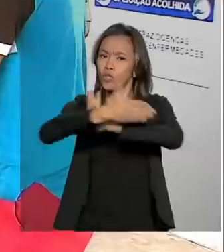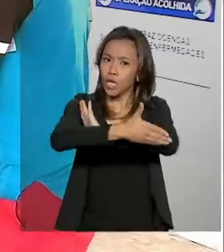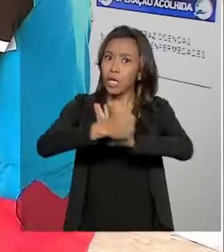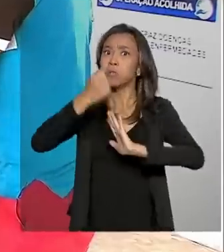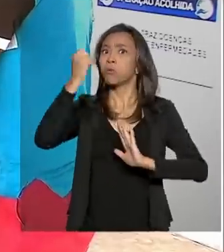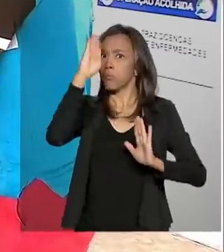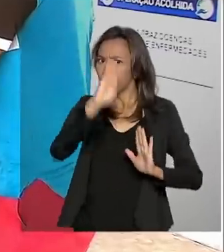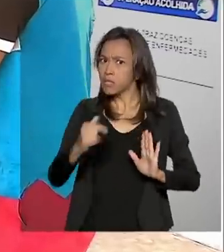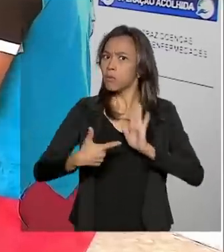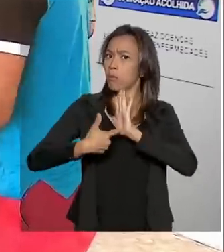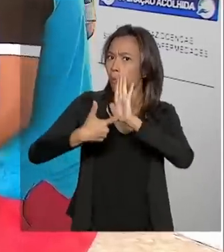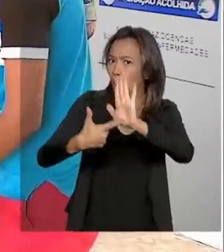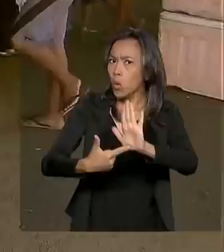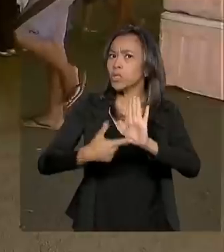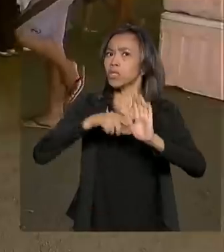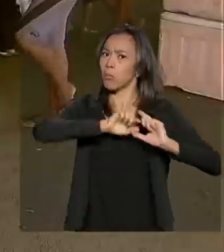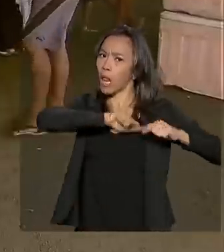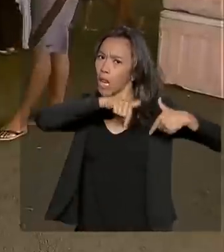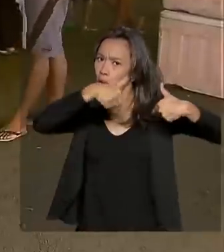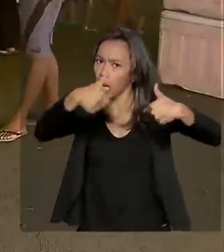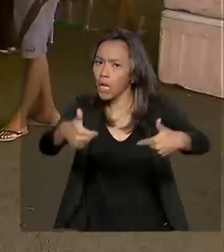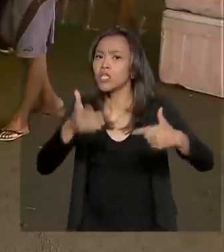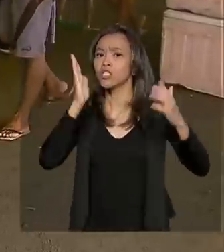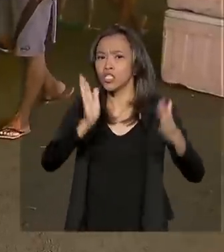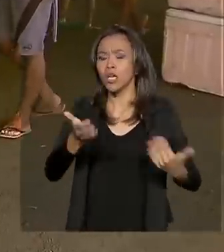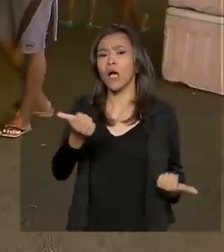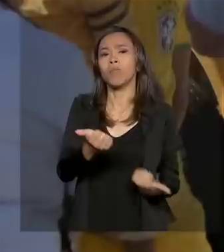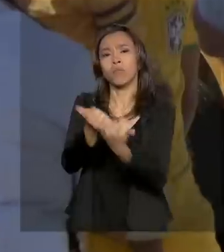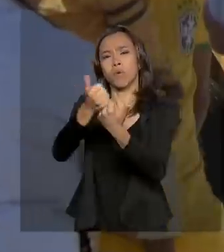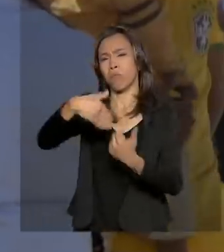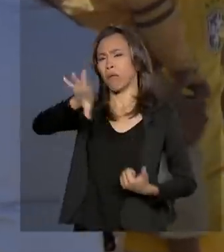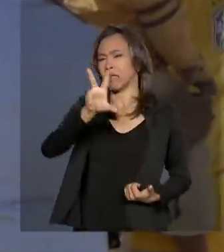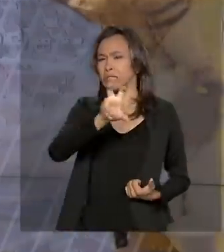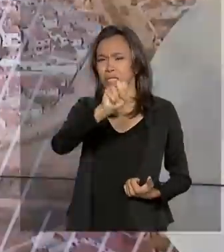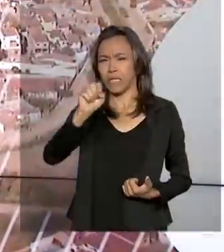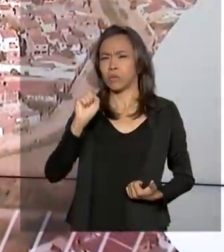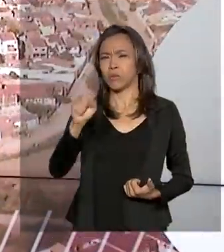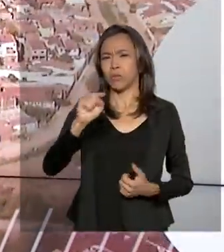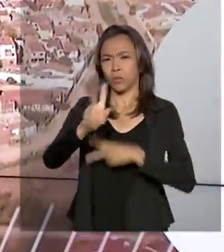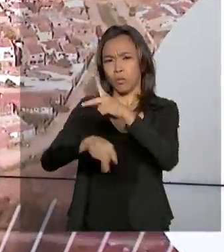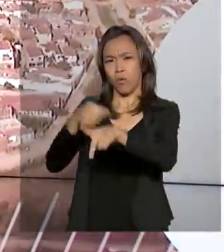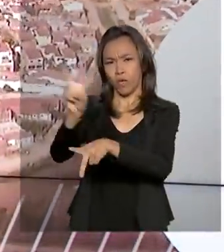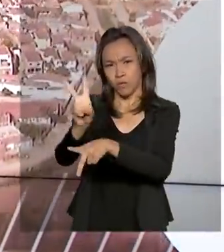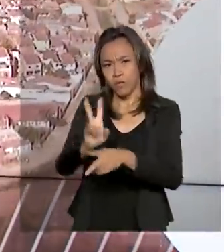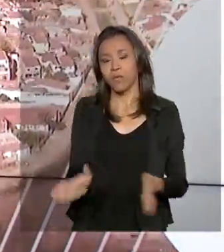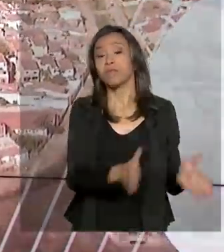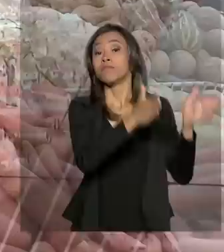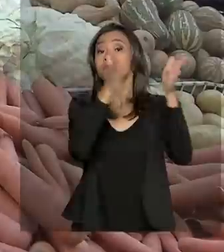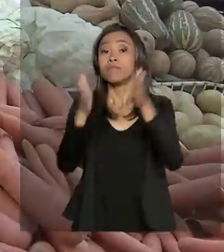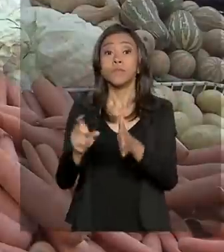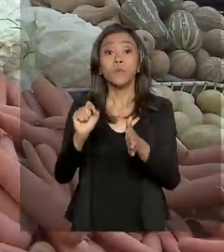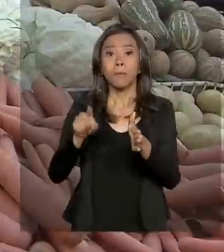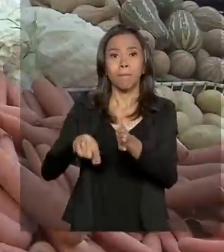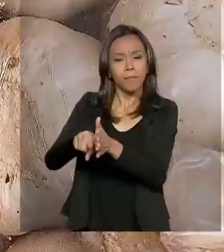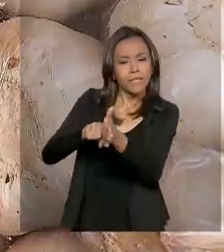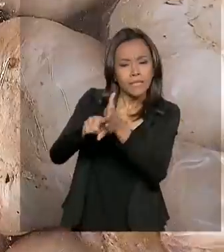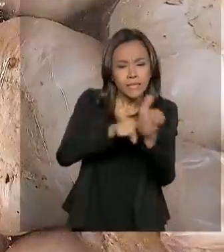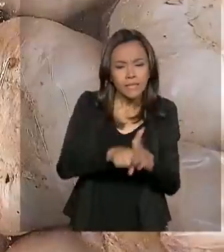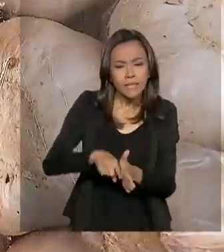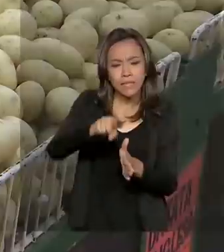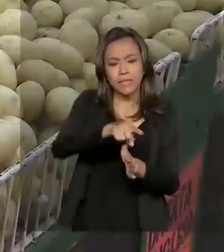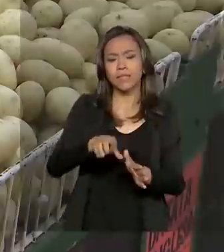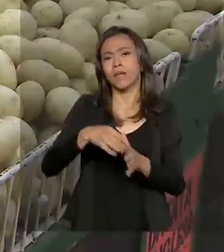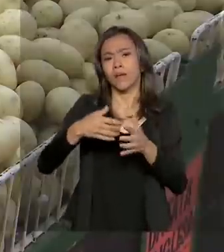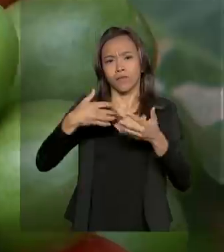resultados da operação acolhida que já atendeu mais de 500 mil venezuelanos e veja também pesquisa do ministério da